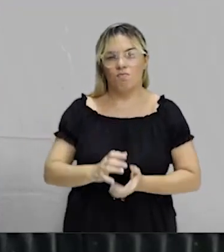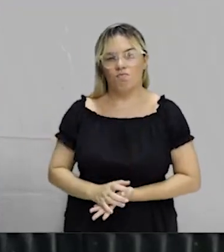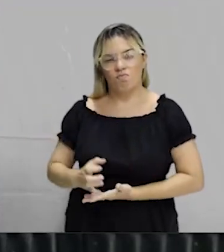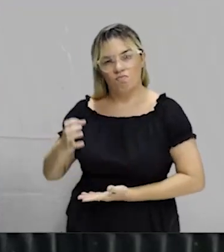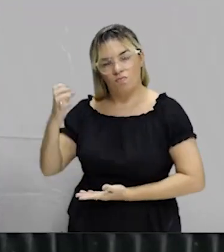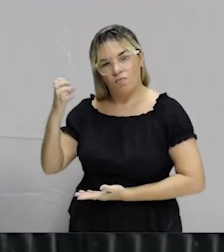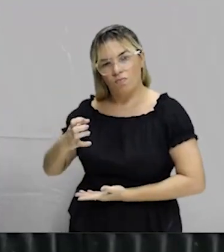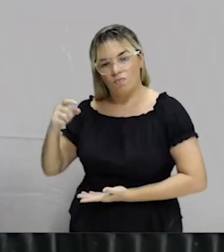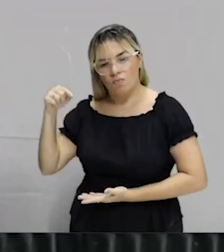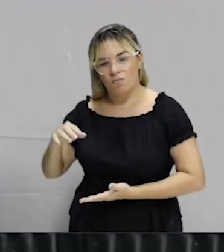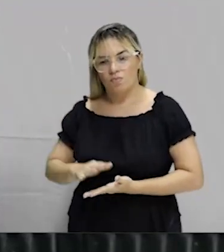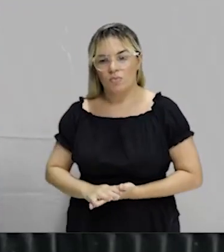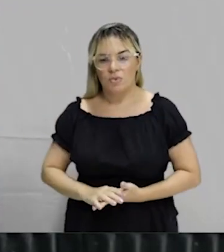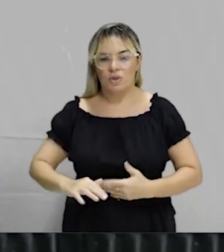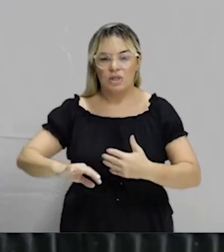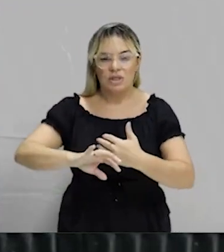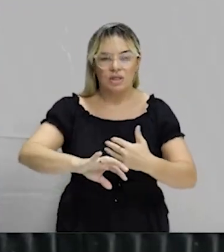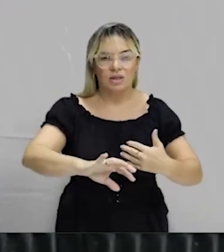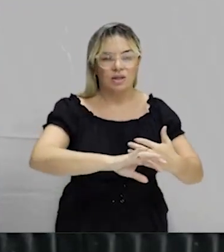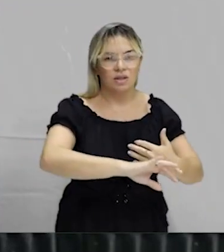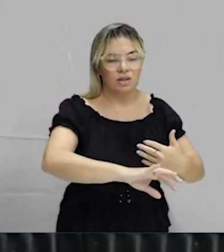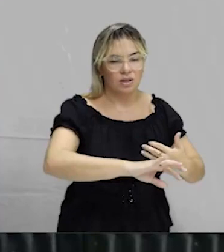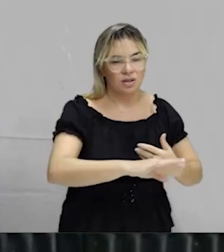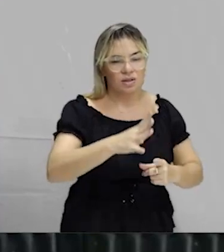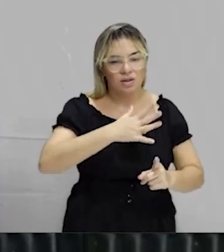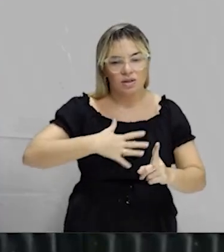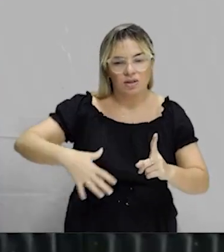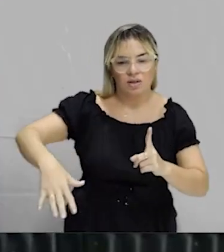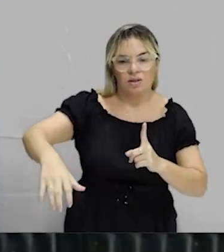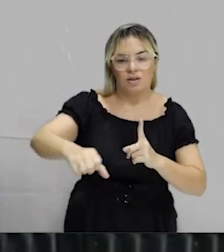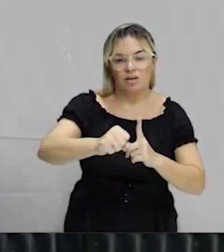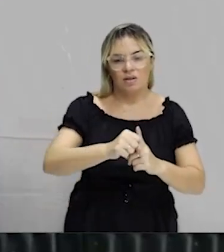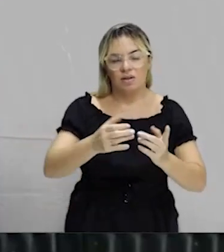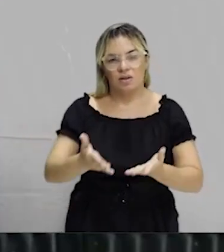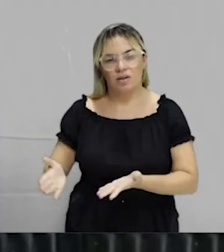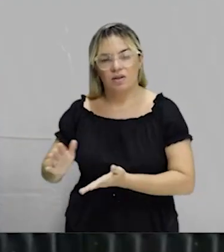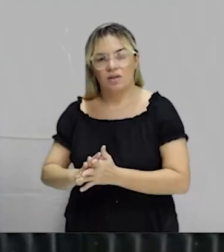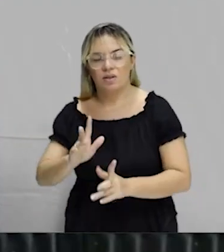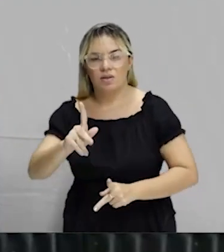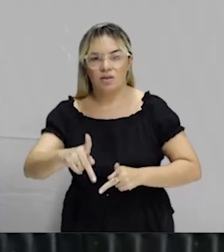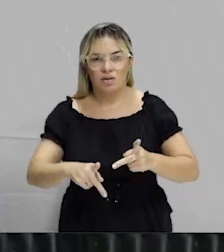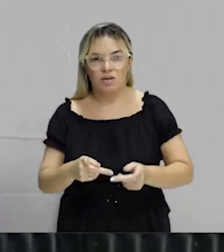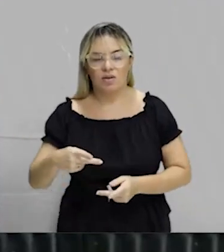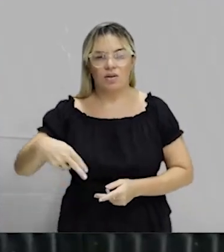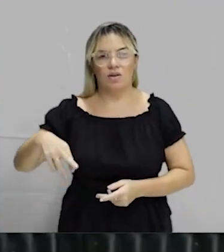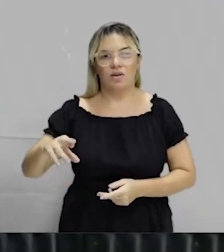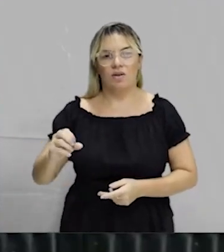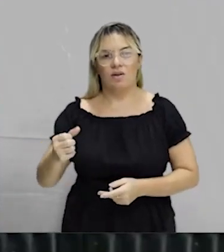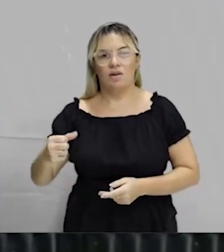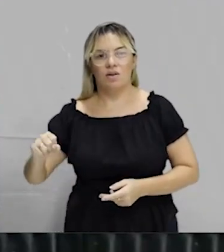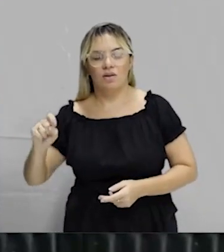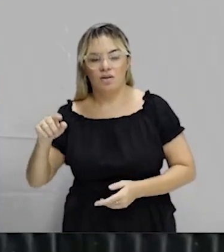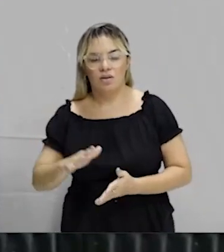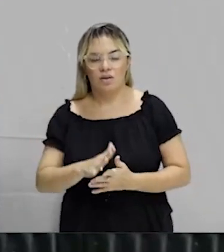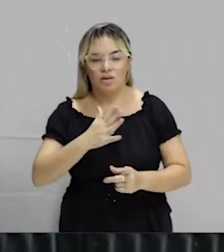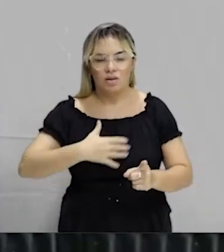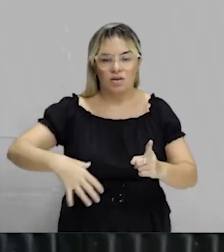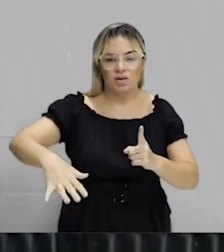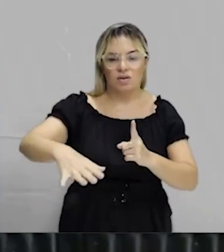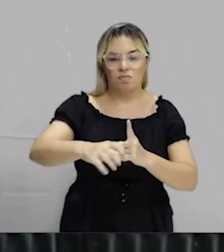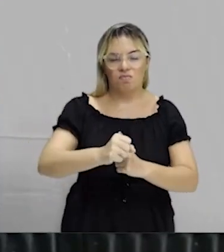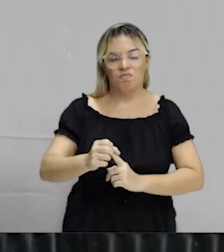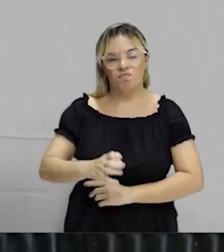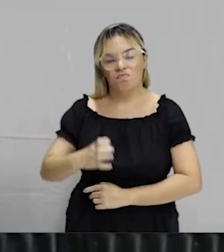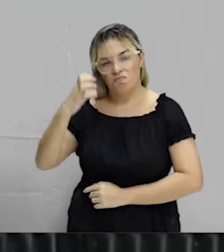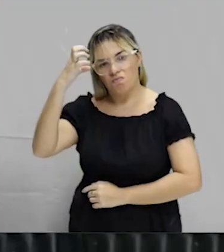rigidamente estratificada. A sociedade do Império Persa era uma sociedade